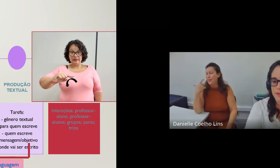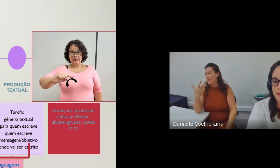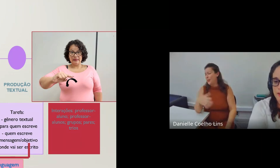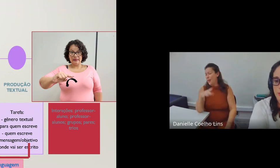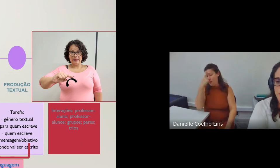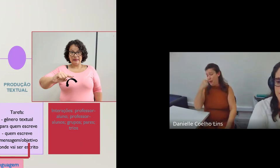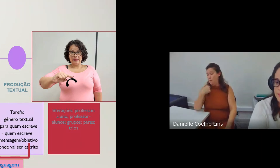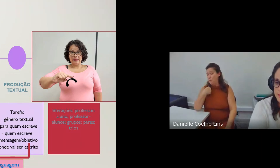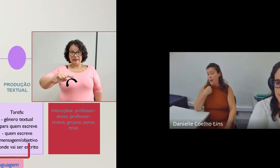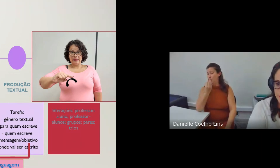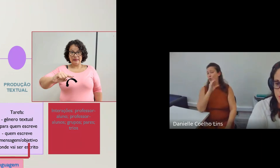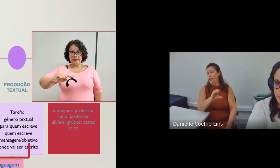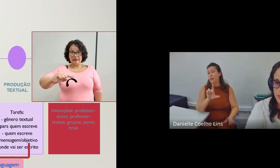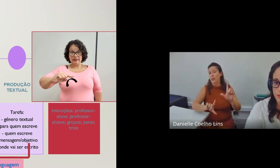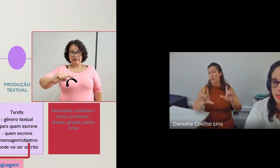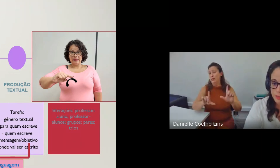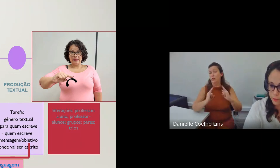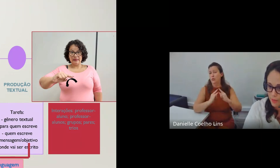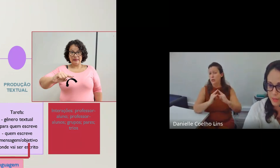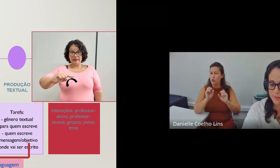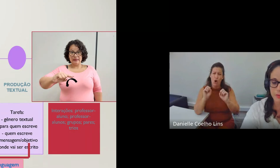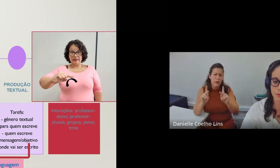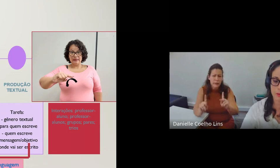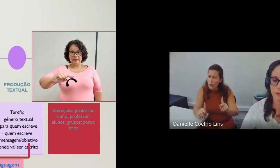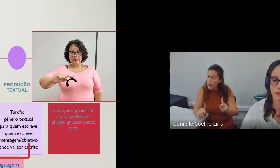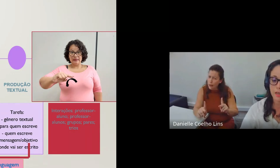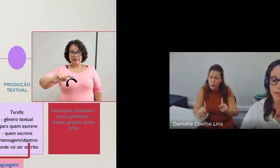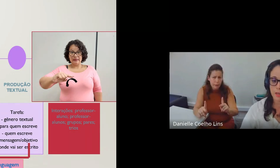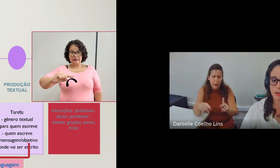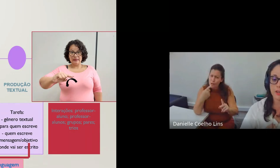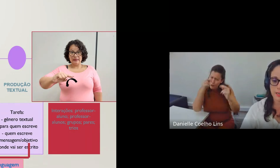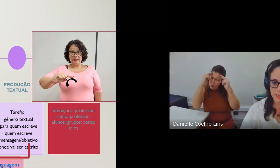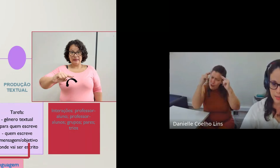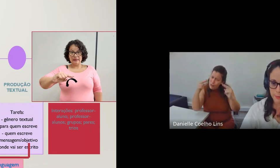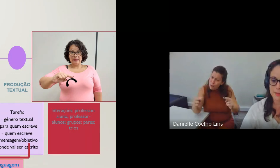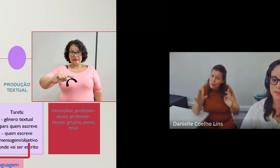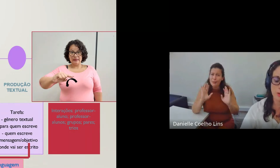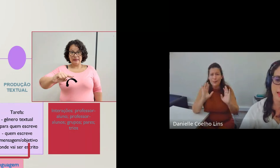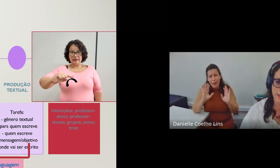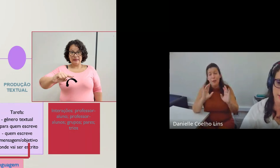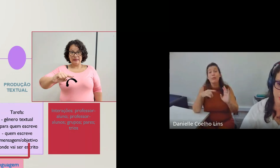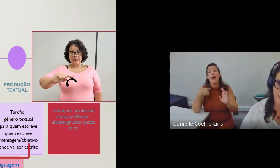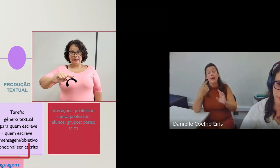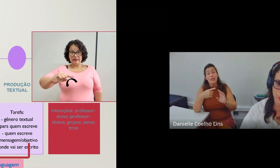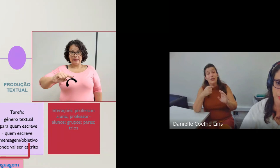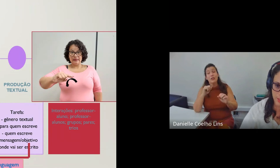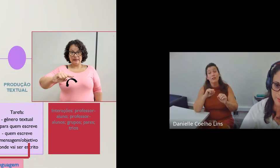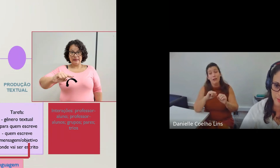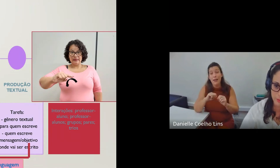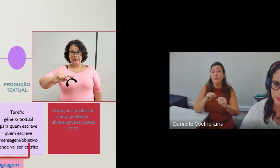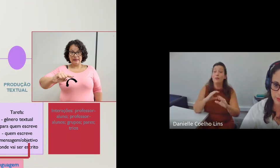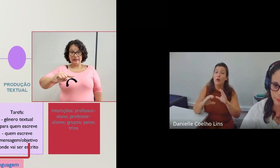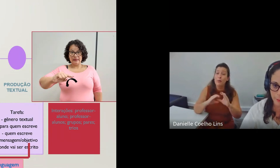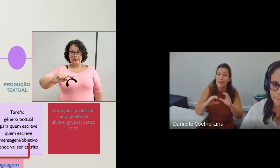imagem seja disponibilizada na televisão do INES. Não vai, são situações que a gente cria para simular aquela situação de